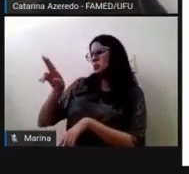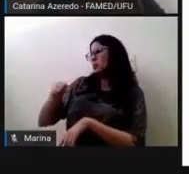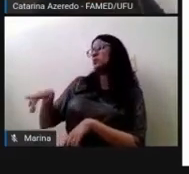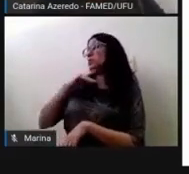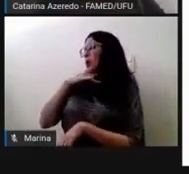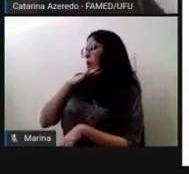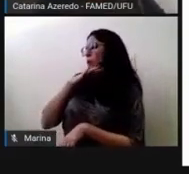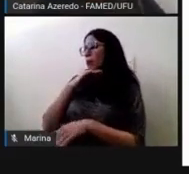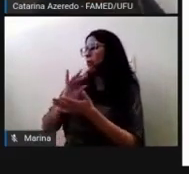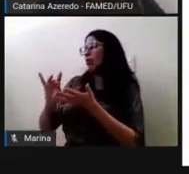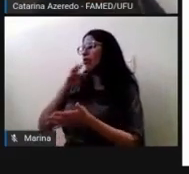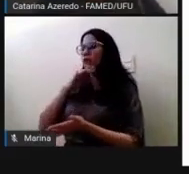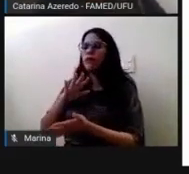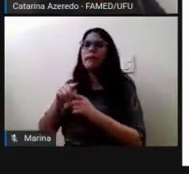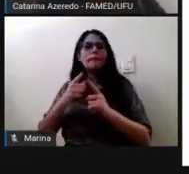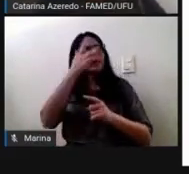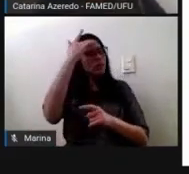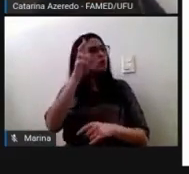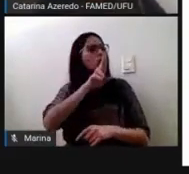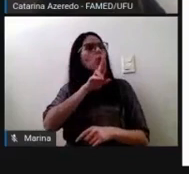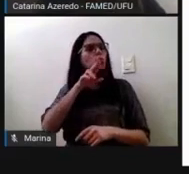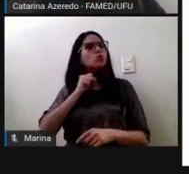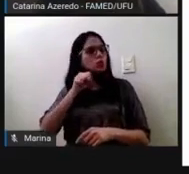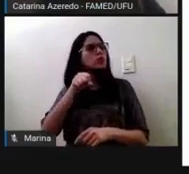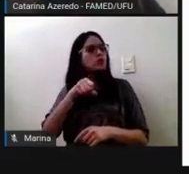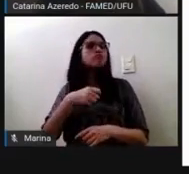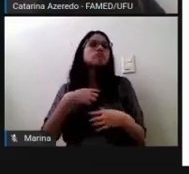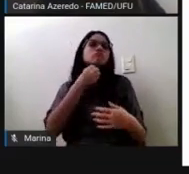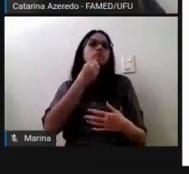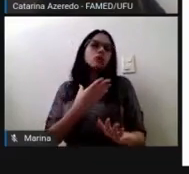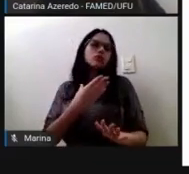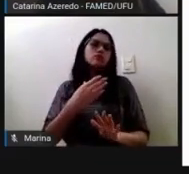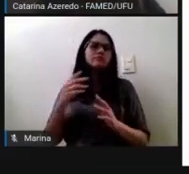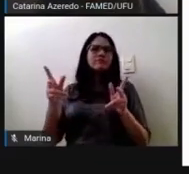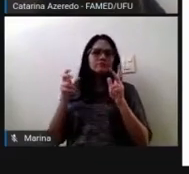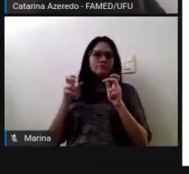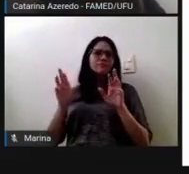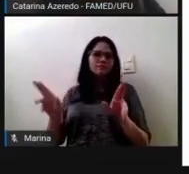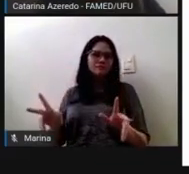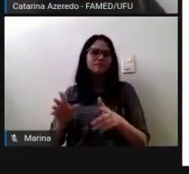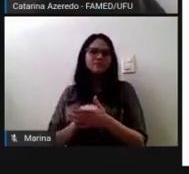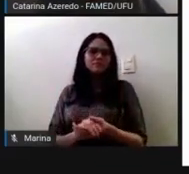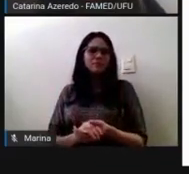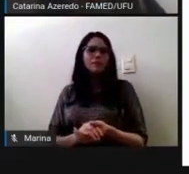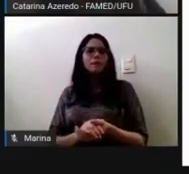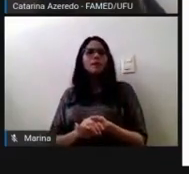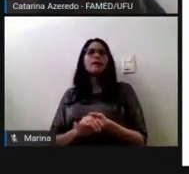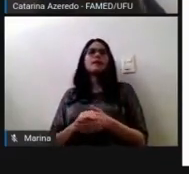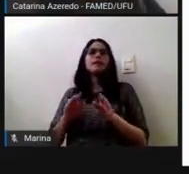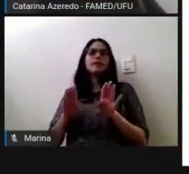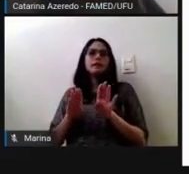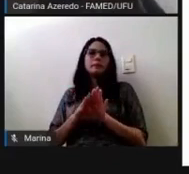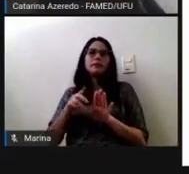perspectivas importantes, como a criação dessa governança paralela que surge, né, na ausência de uma liderança nacional, que são o consórcio